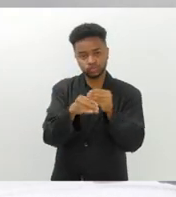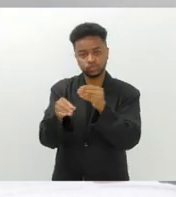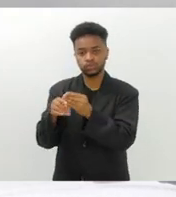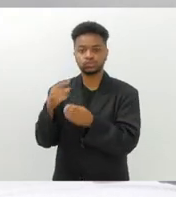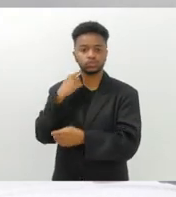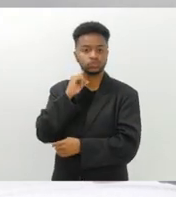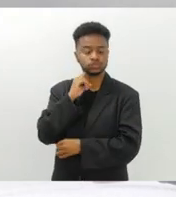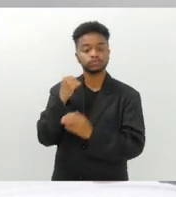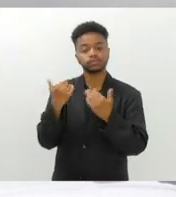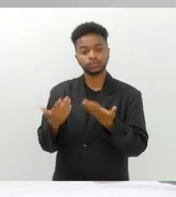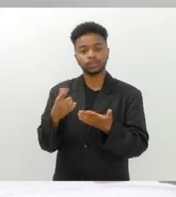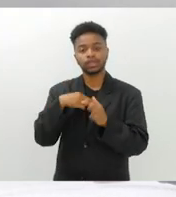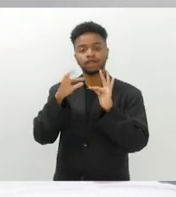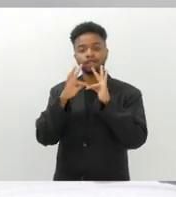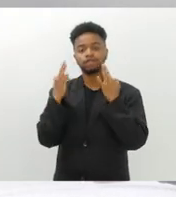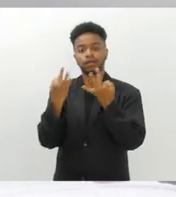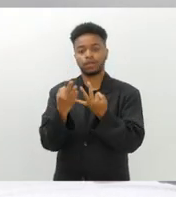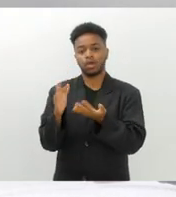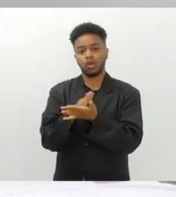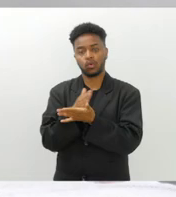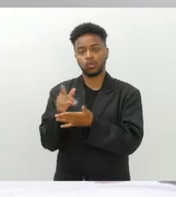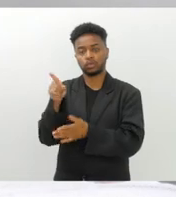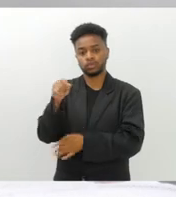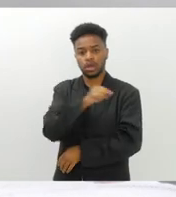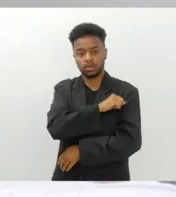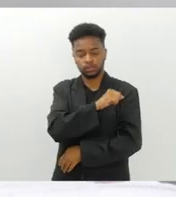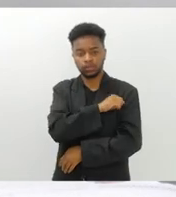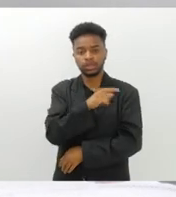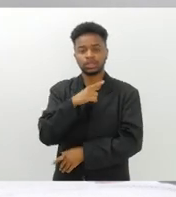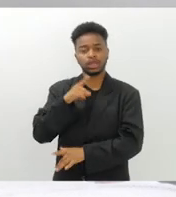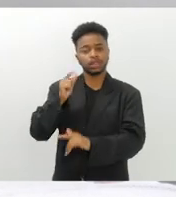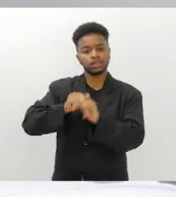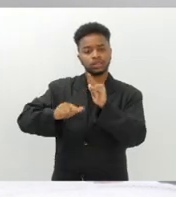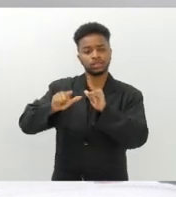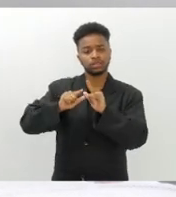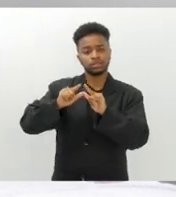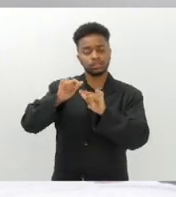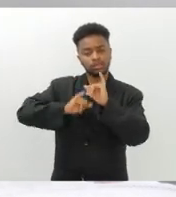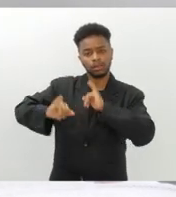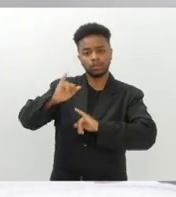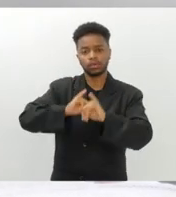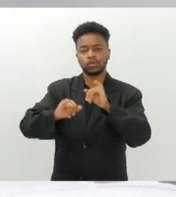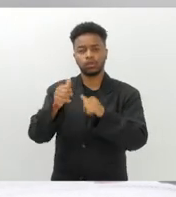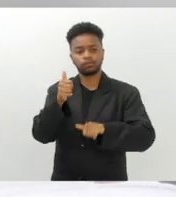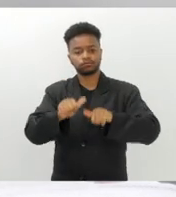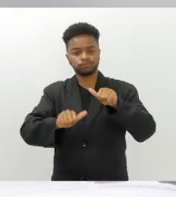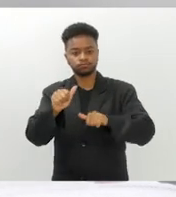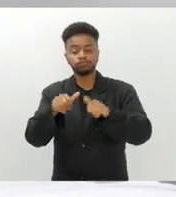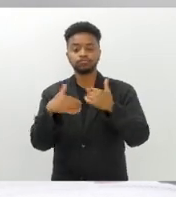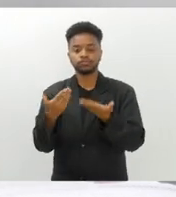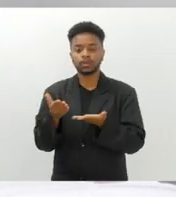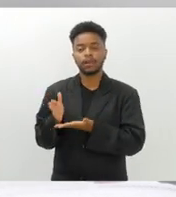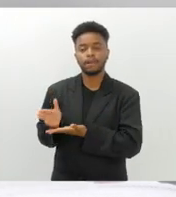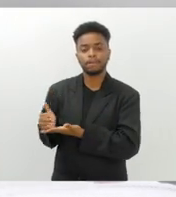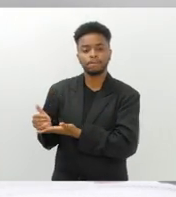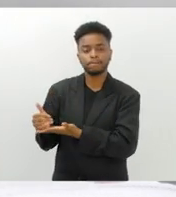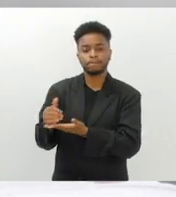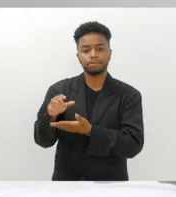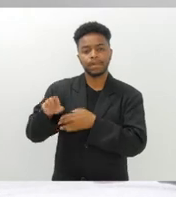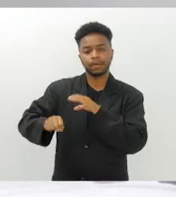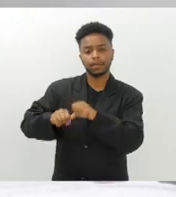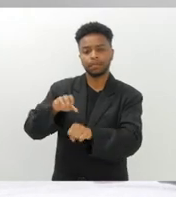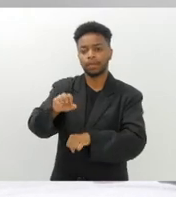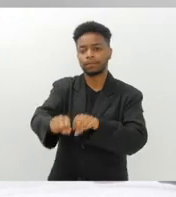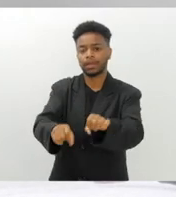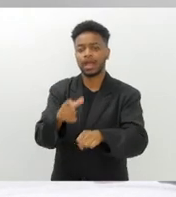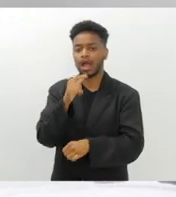de um desses alunos tinha um laboratório de análise. Então, eles iam colhendo amostra de vários pontos, iam